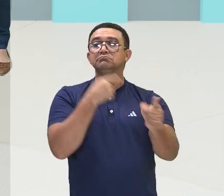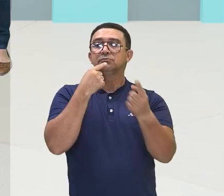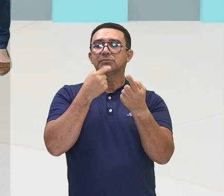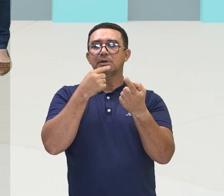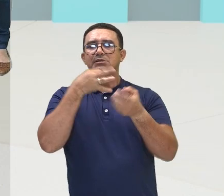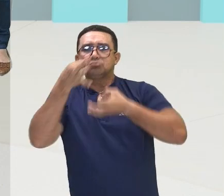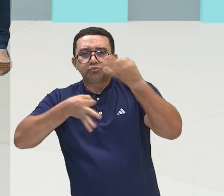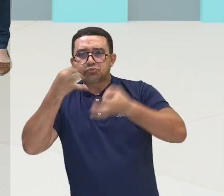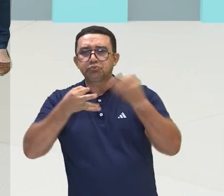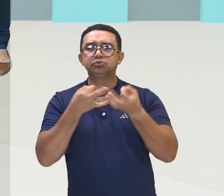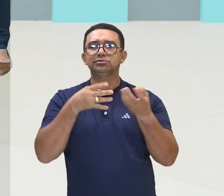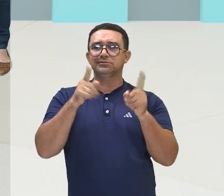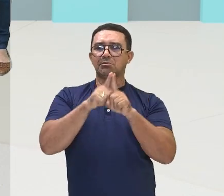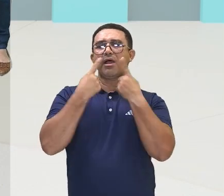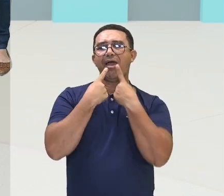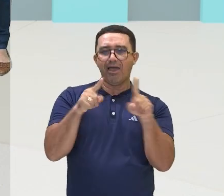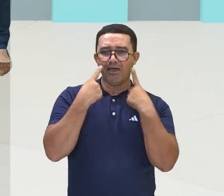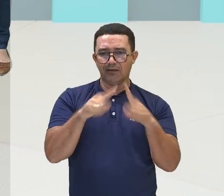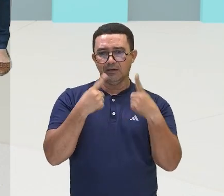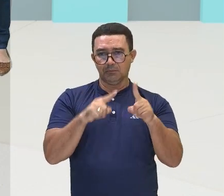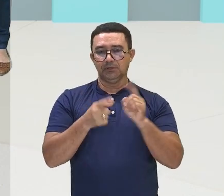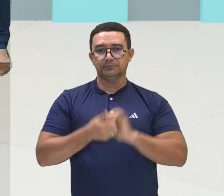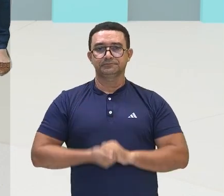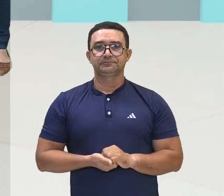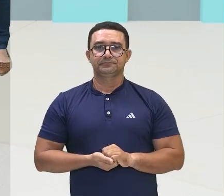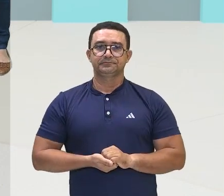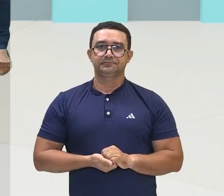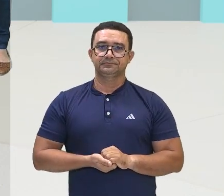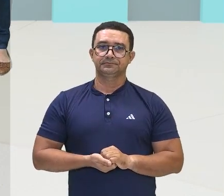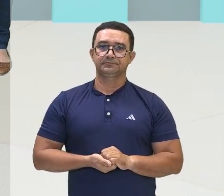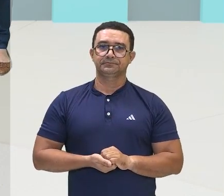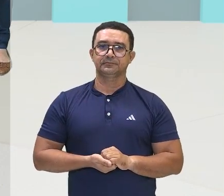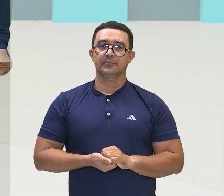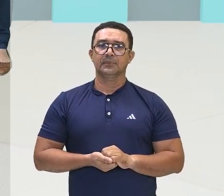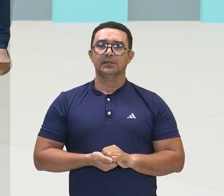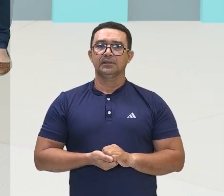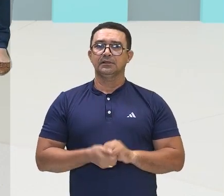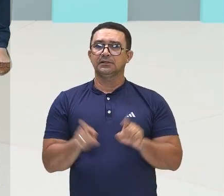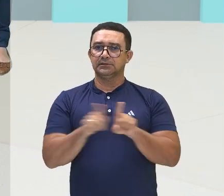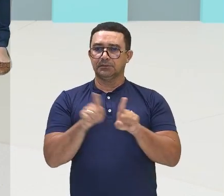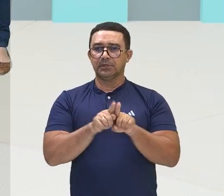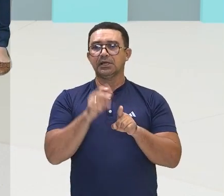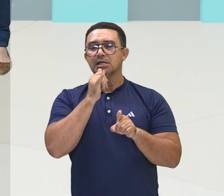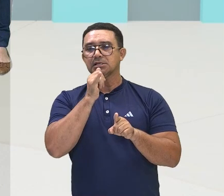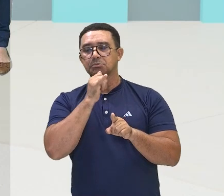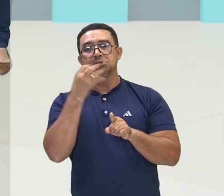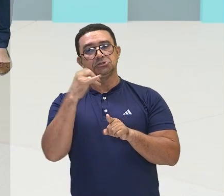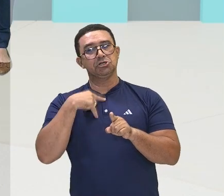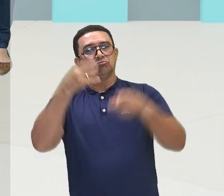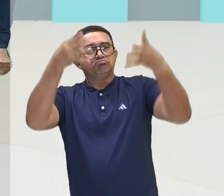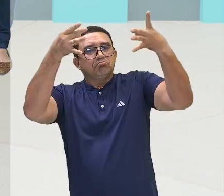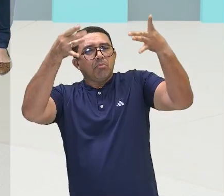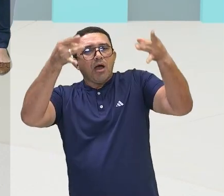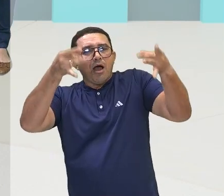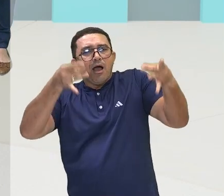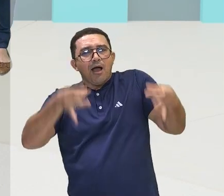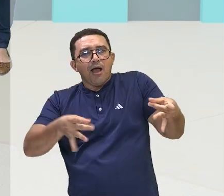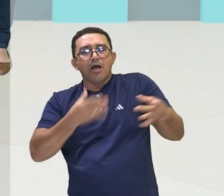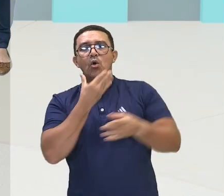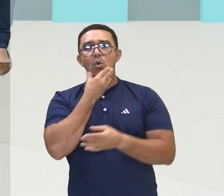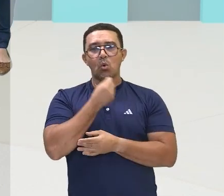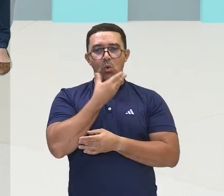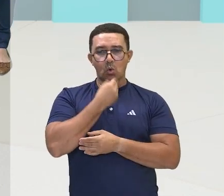forma objetiva. Vejamos a próxima característica, que é justamente o que eu falei, né? Se eu vou fazer essa descrição do homem sem